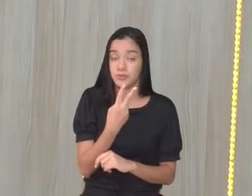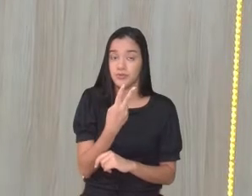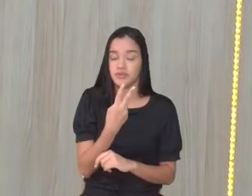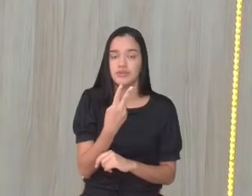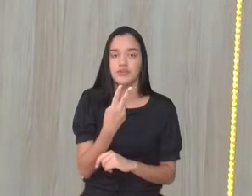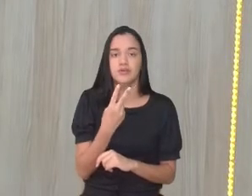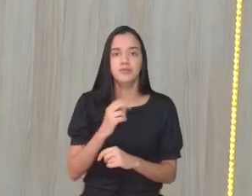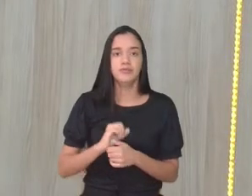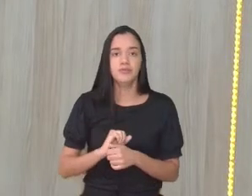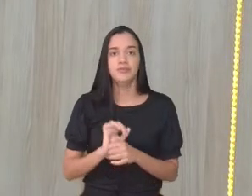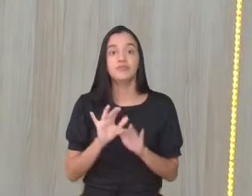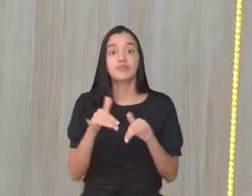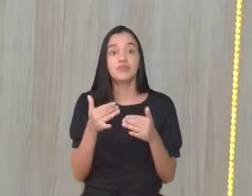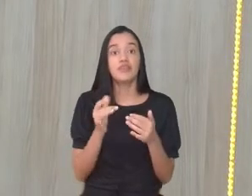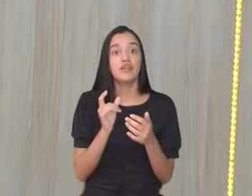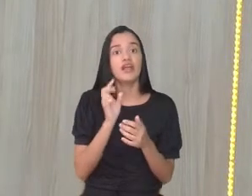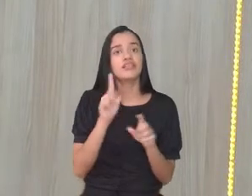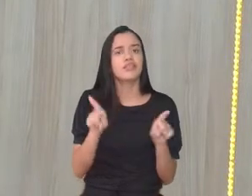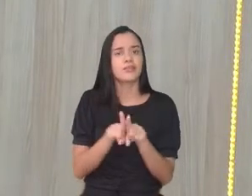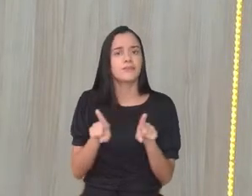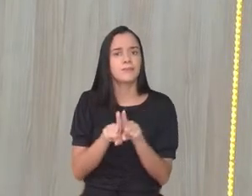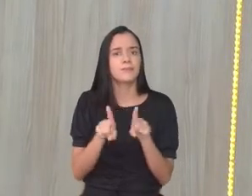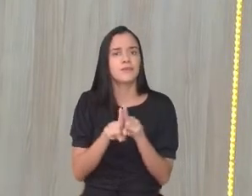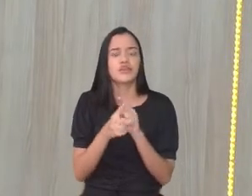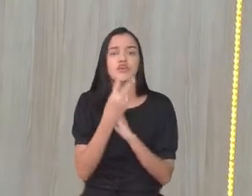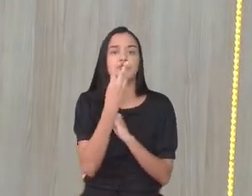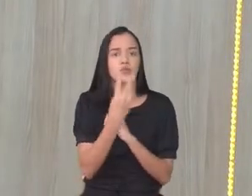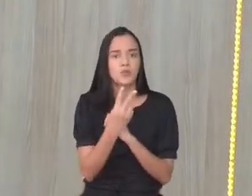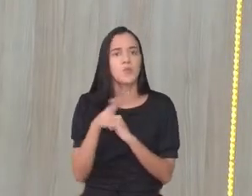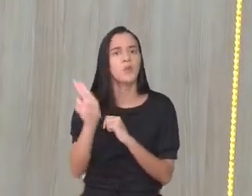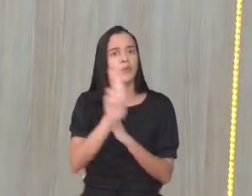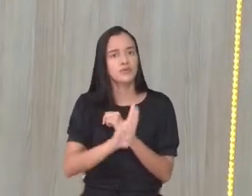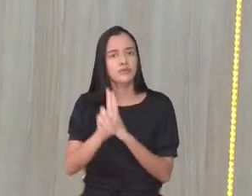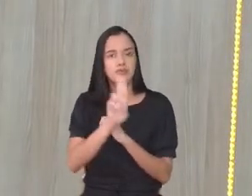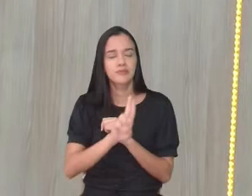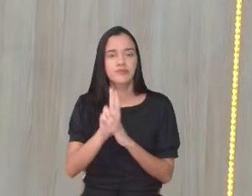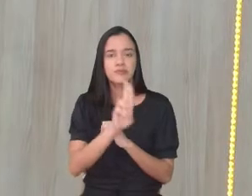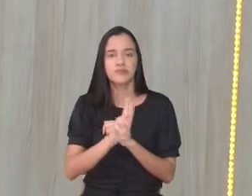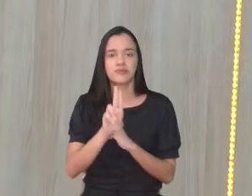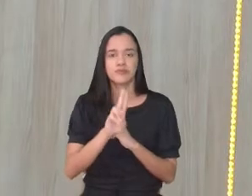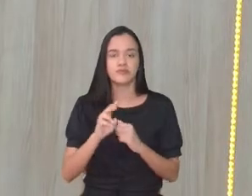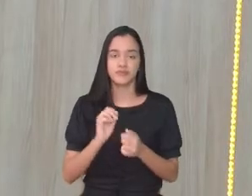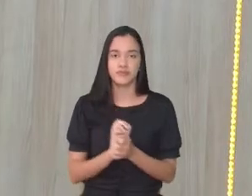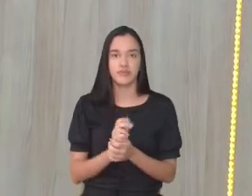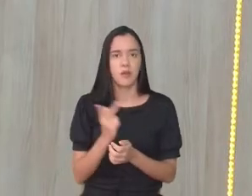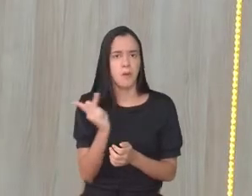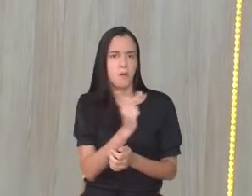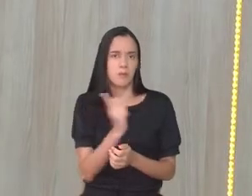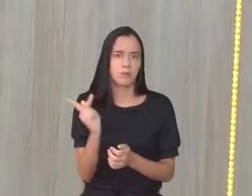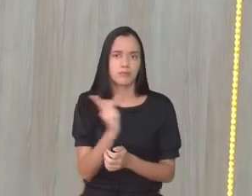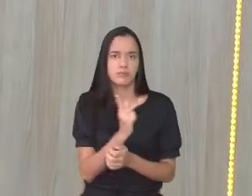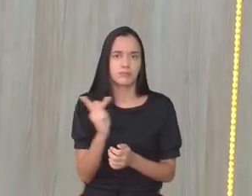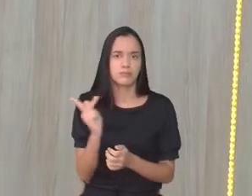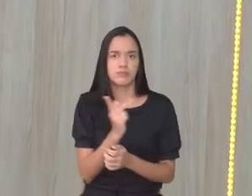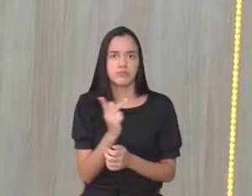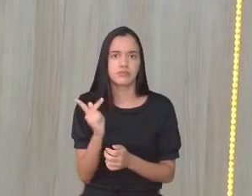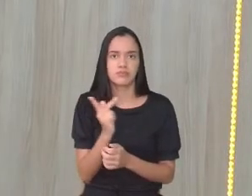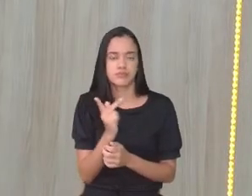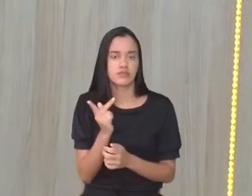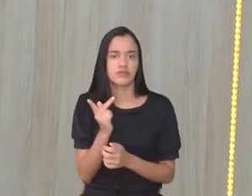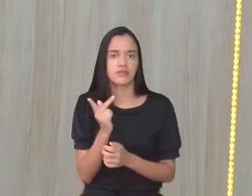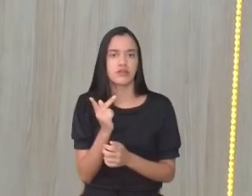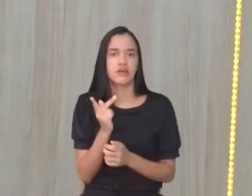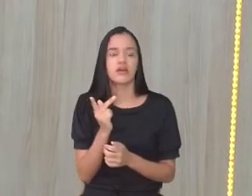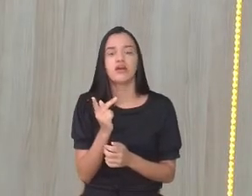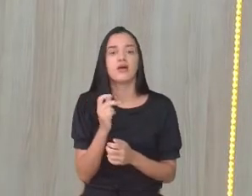zero no número total aqui também é igual a 2. Então, você pode utilizar um dos dois aí artifícios